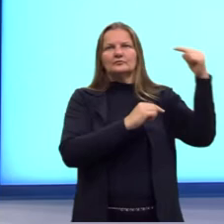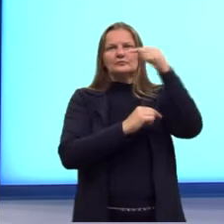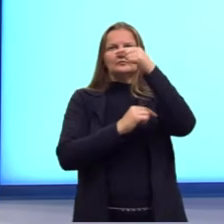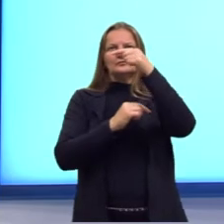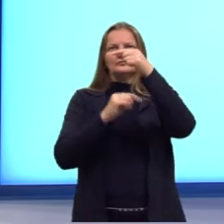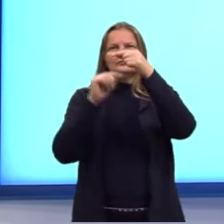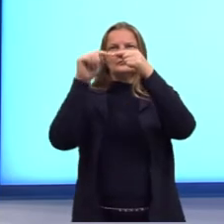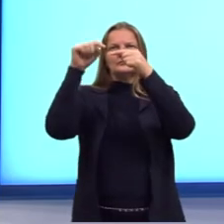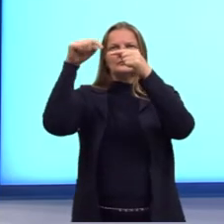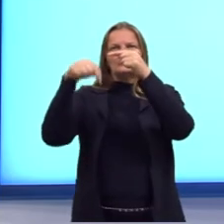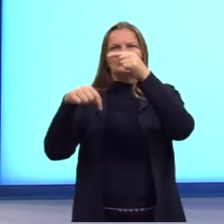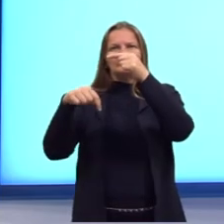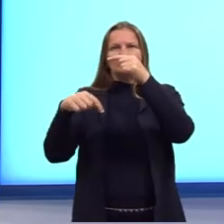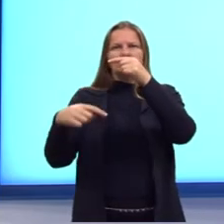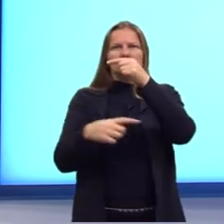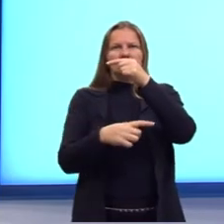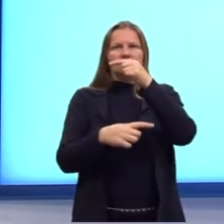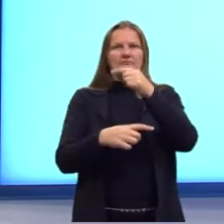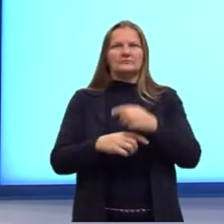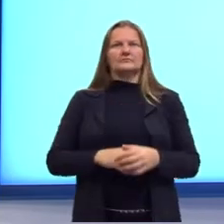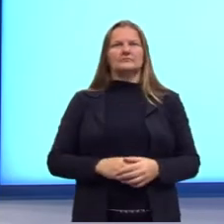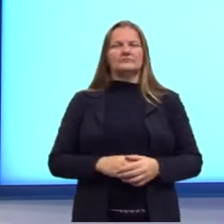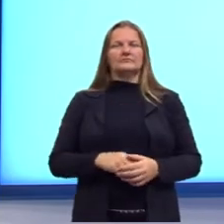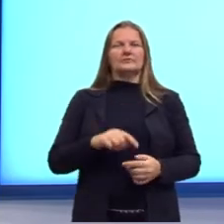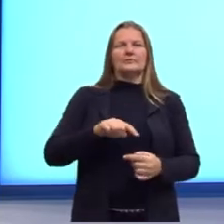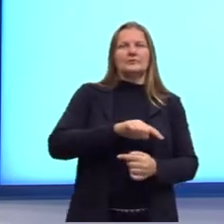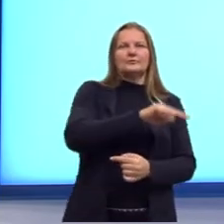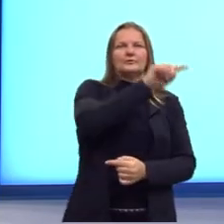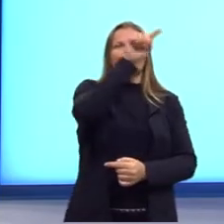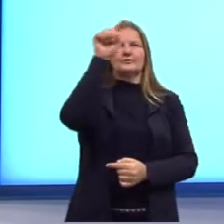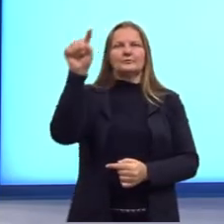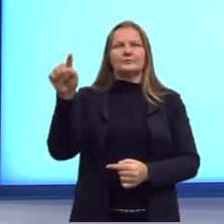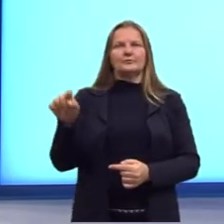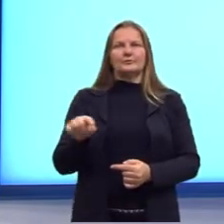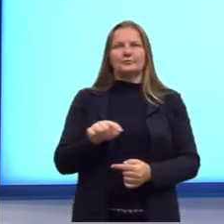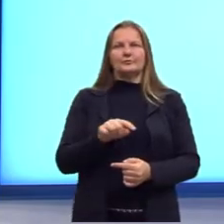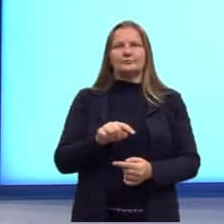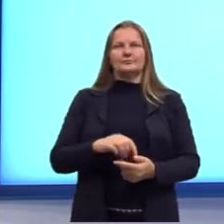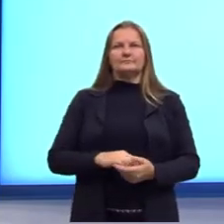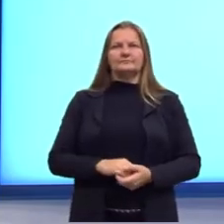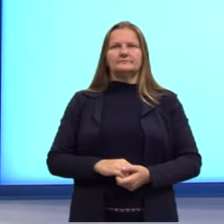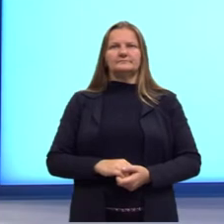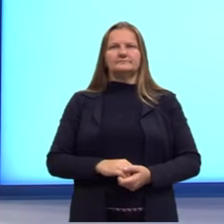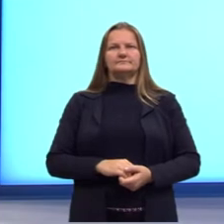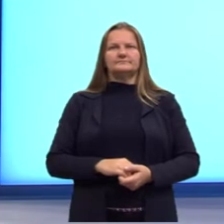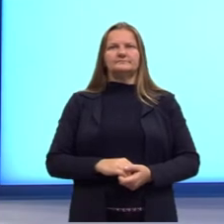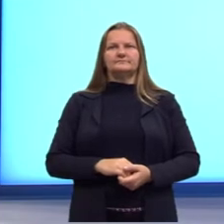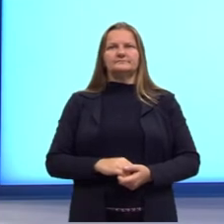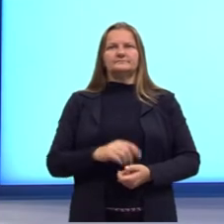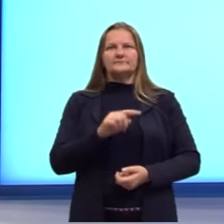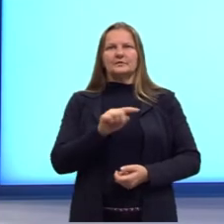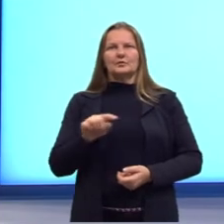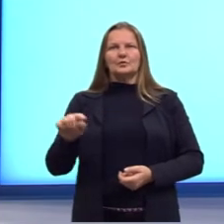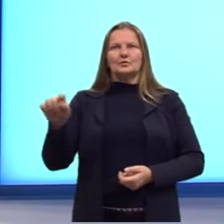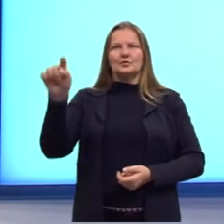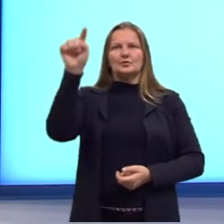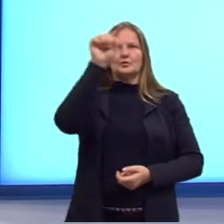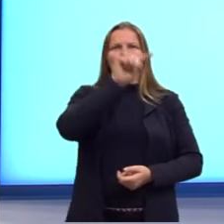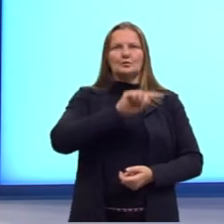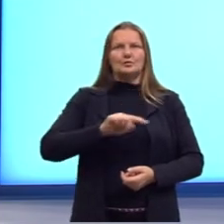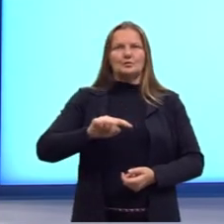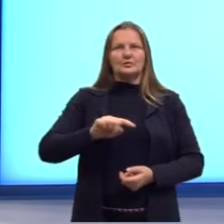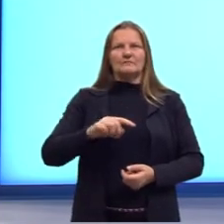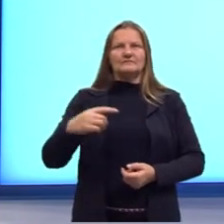de circuito essa corrente geralmente vocês vão ver nas questões redesenhado somente uma vez até indicar